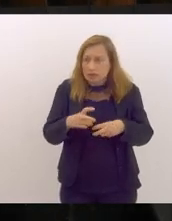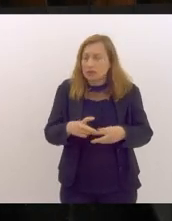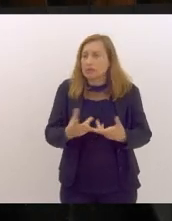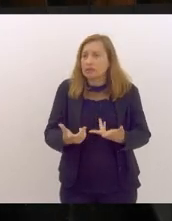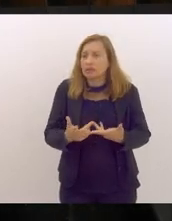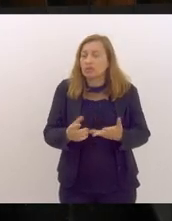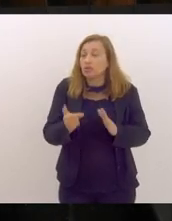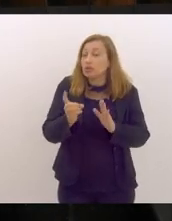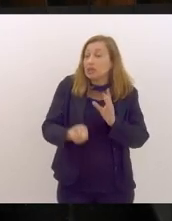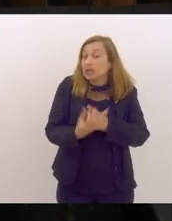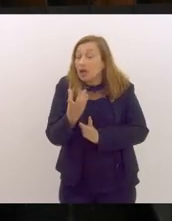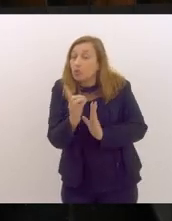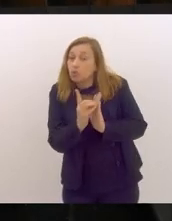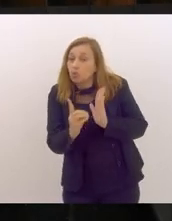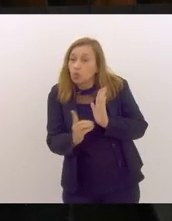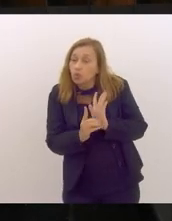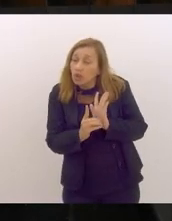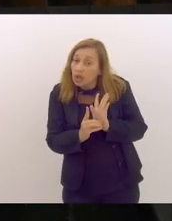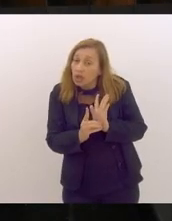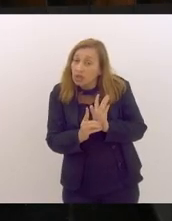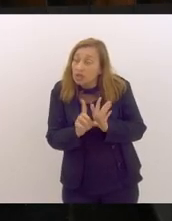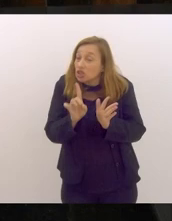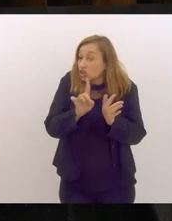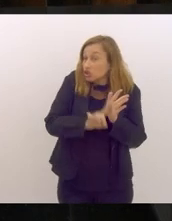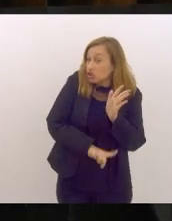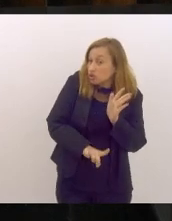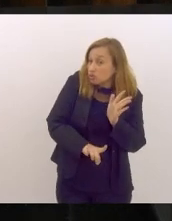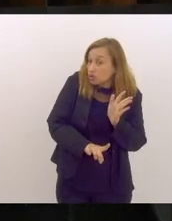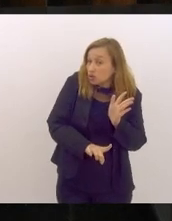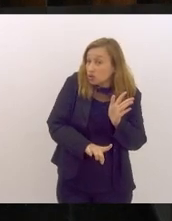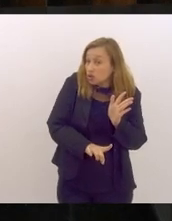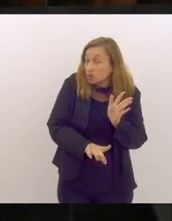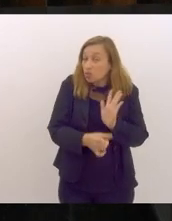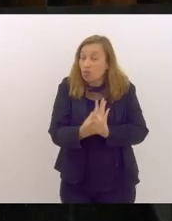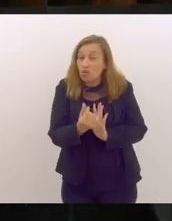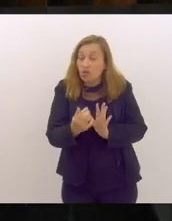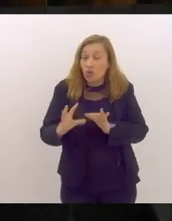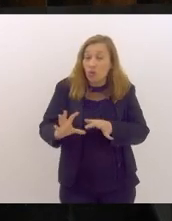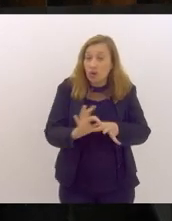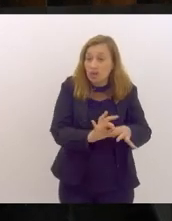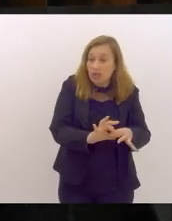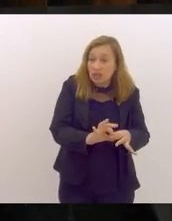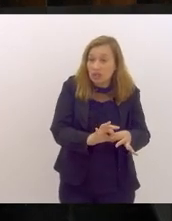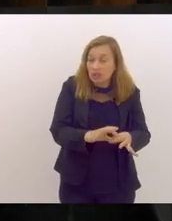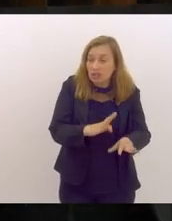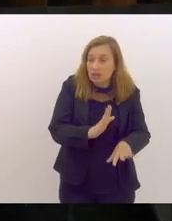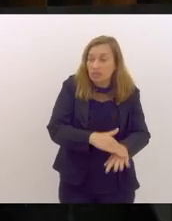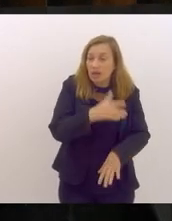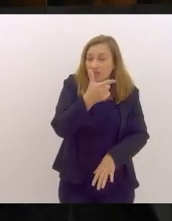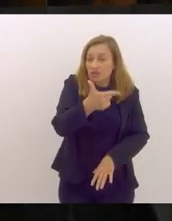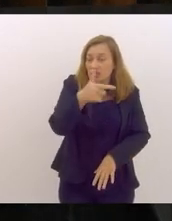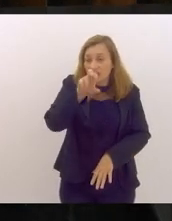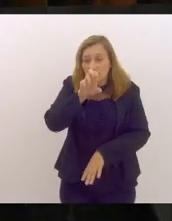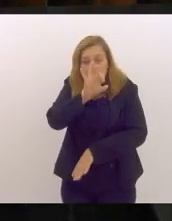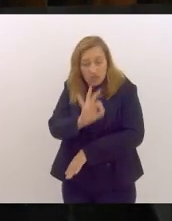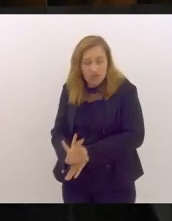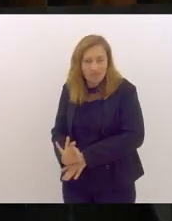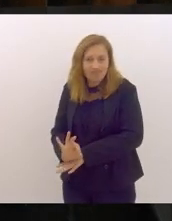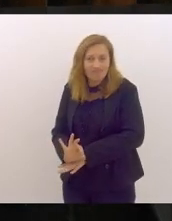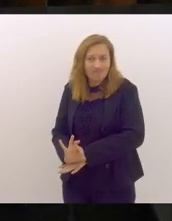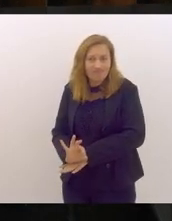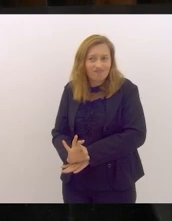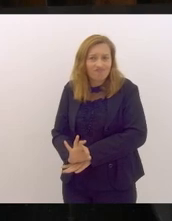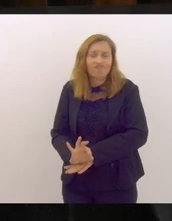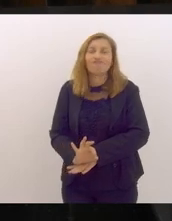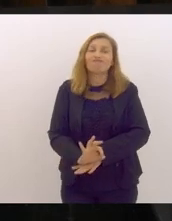por decreto, reduzir a margem de valor agregado em mais 25%. Por via